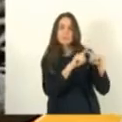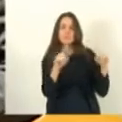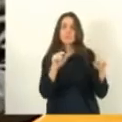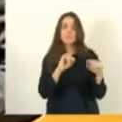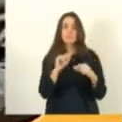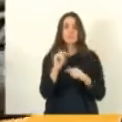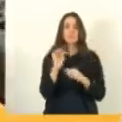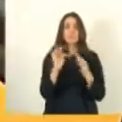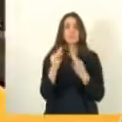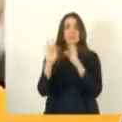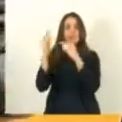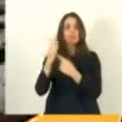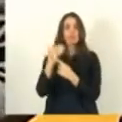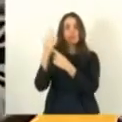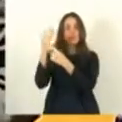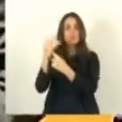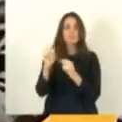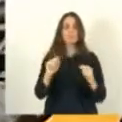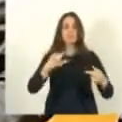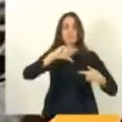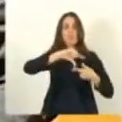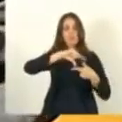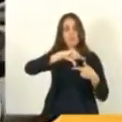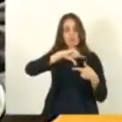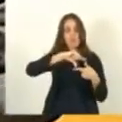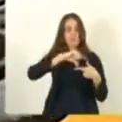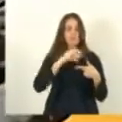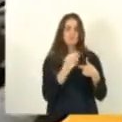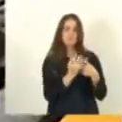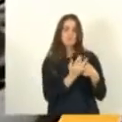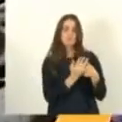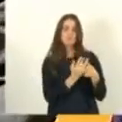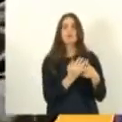a tecnologia hoje poderia avançar nesse sentido. Então, assim,